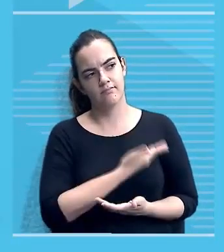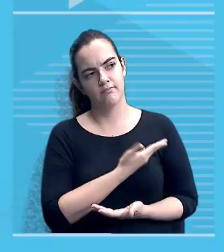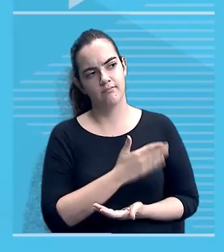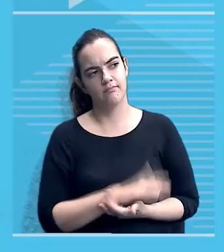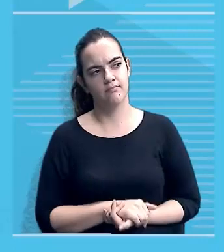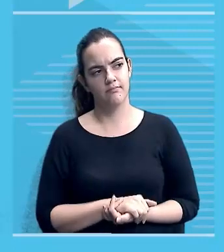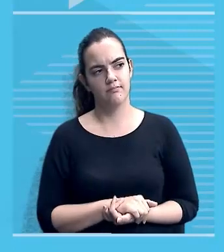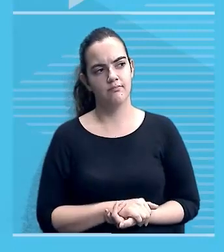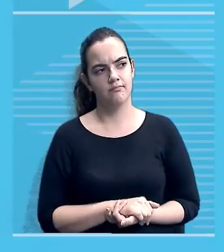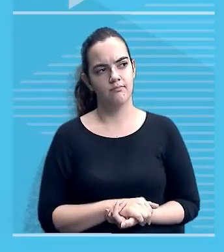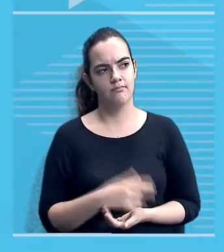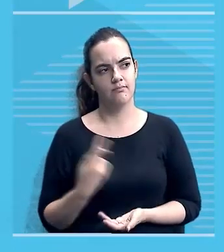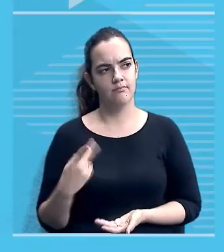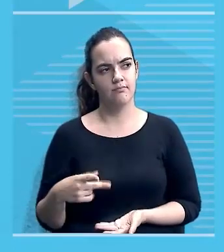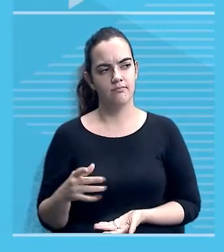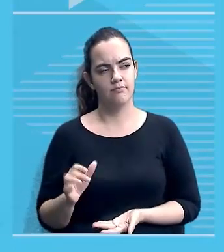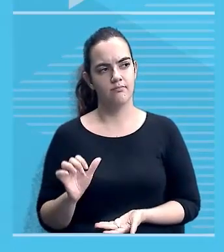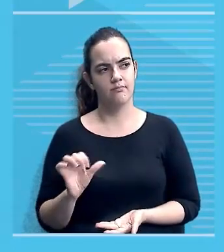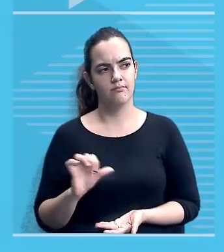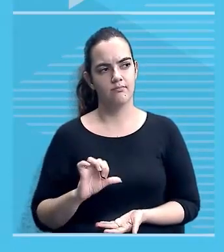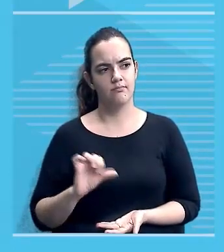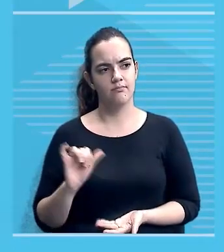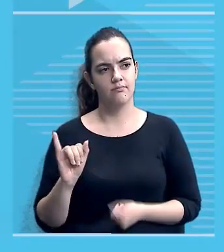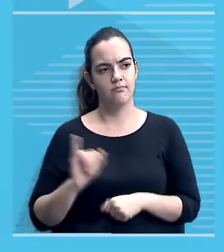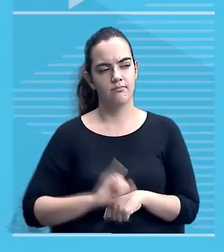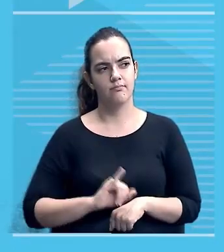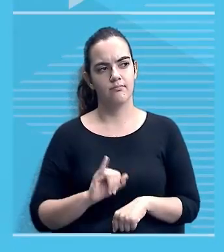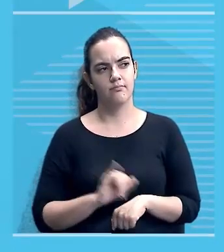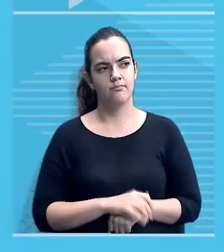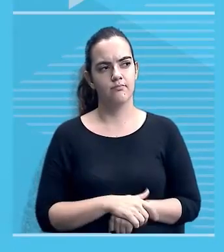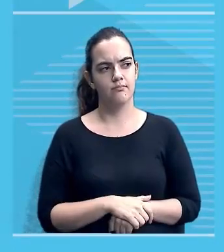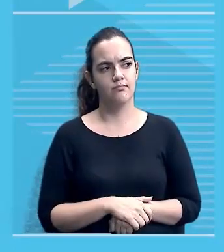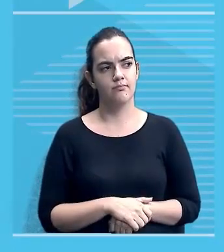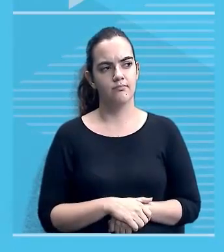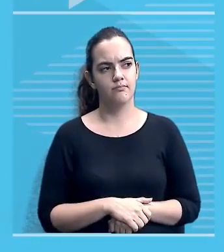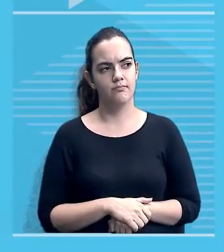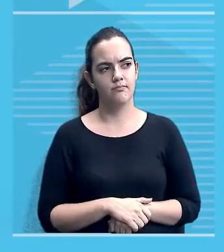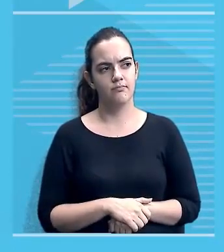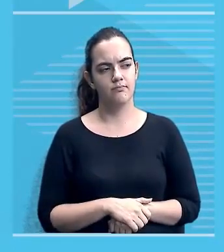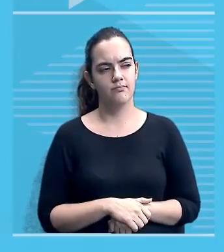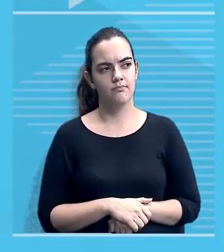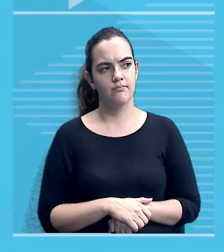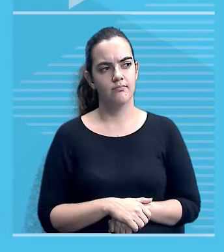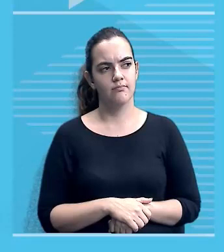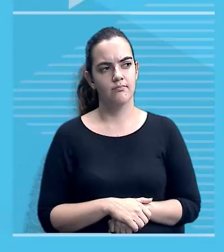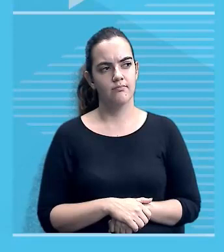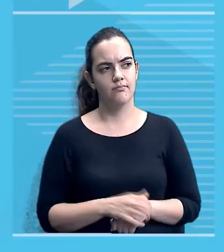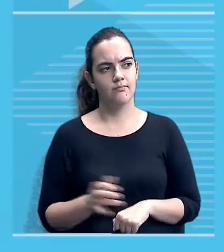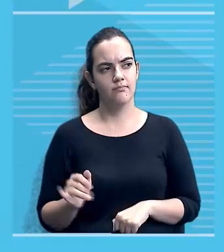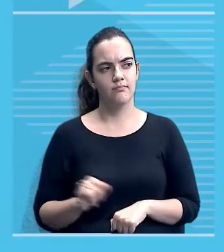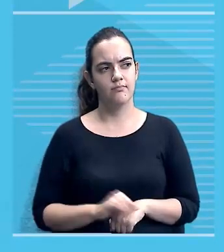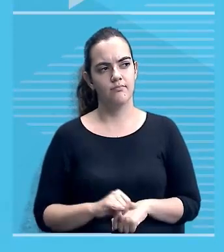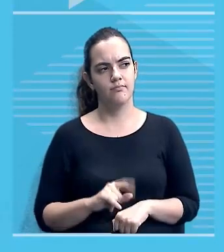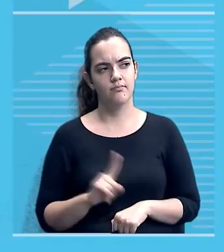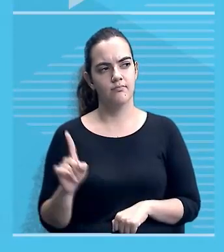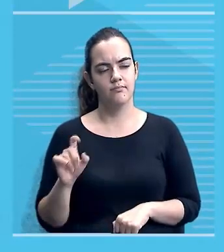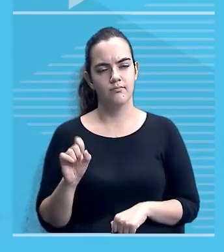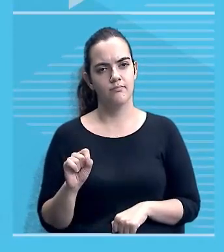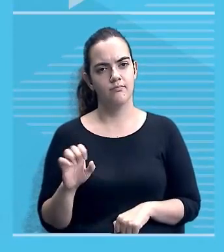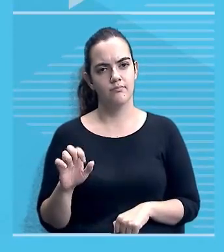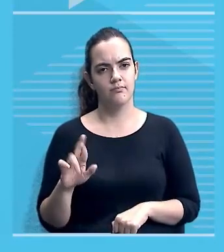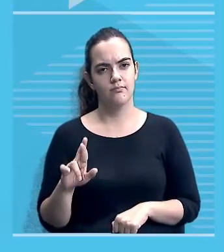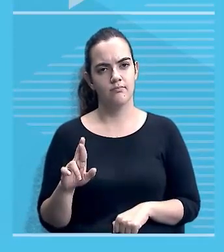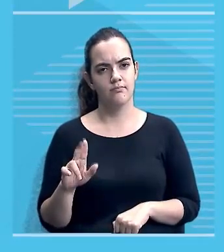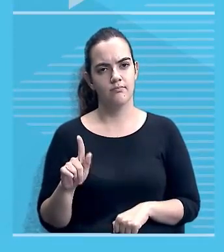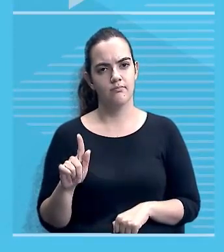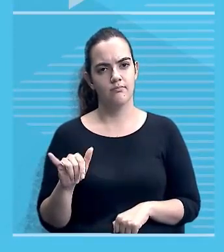a nossa capital Teresina como vocês estão vendo aí Aracaju capital de Sergipe Belo Horizonte capital de Minas